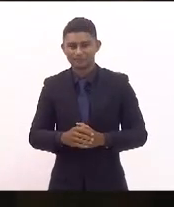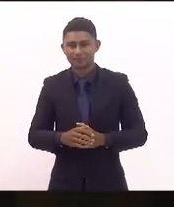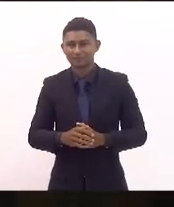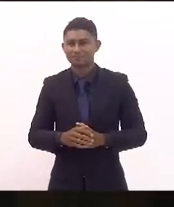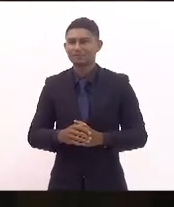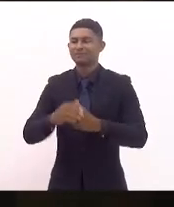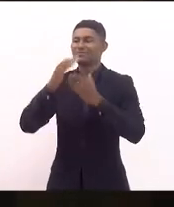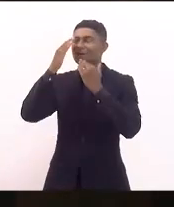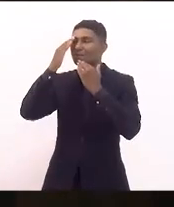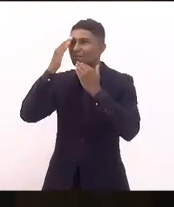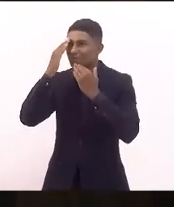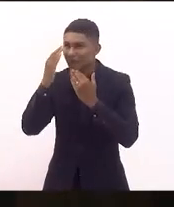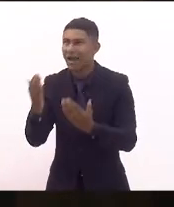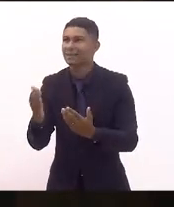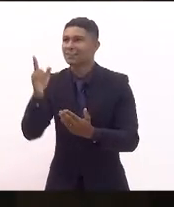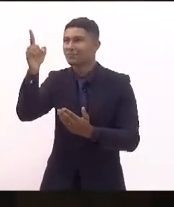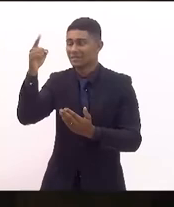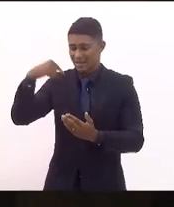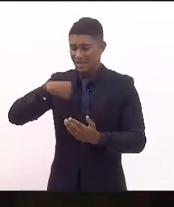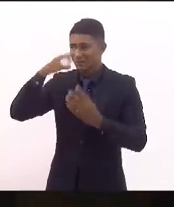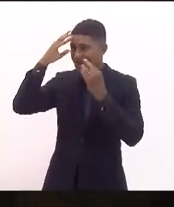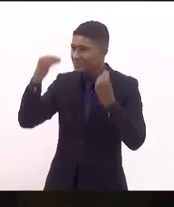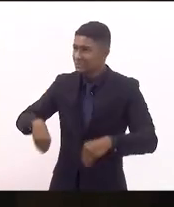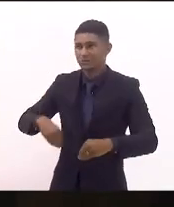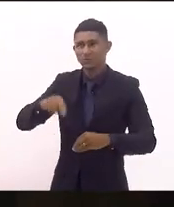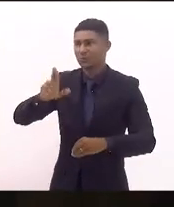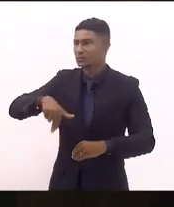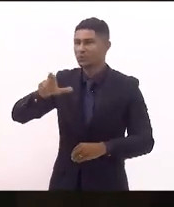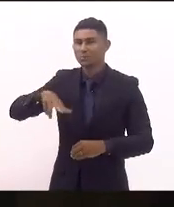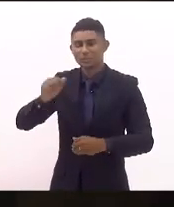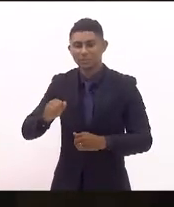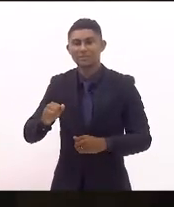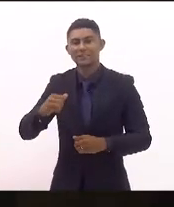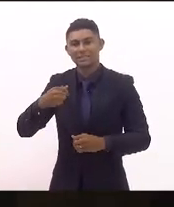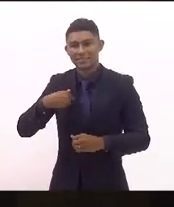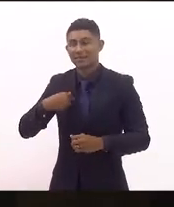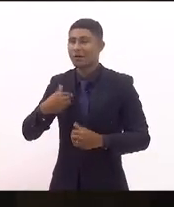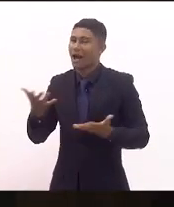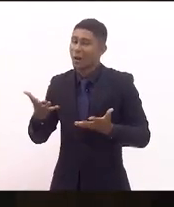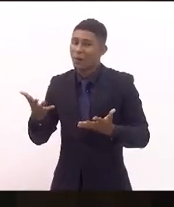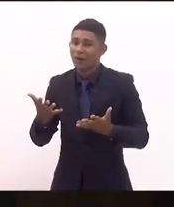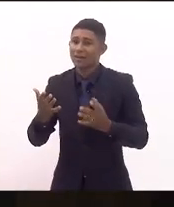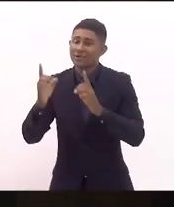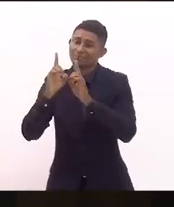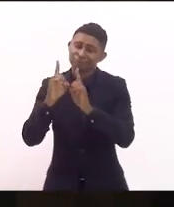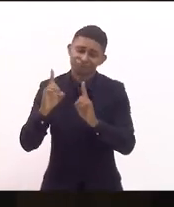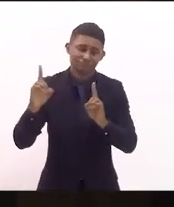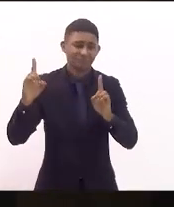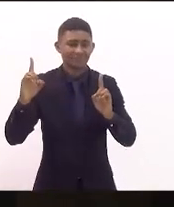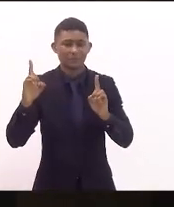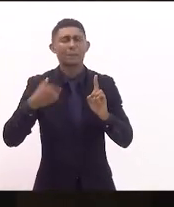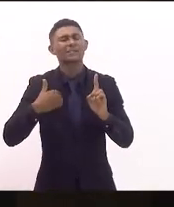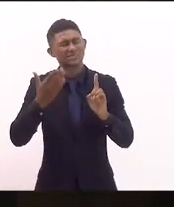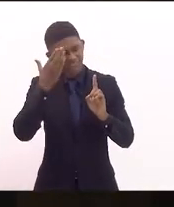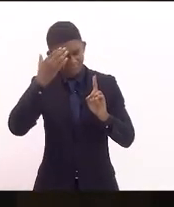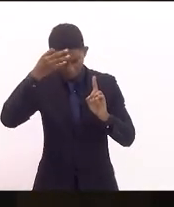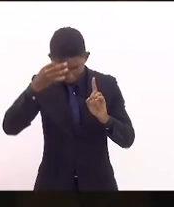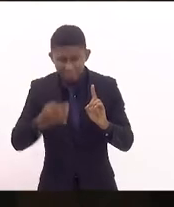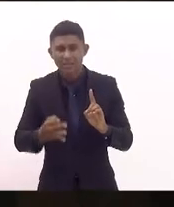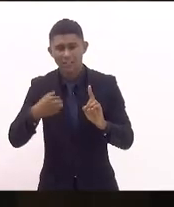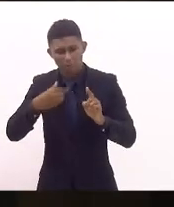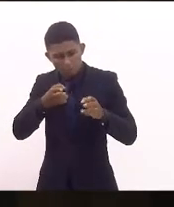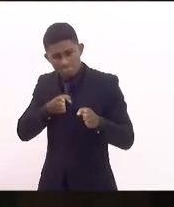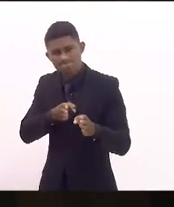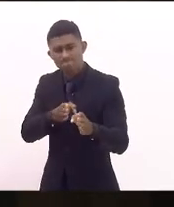Muito obrigada por não ter desistido de mim. Sigo sem ela, mas com a certeza de que estou no